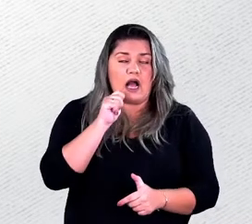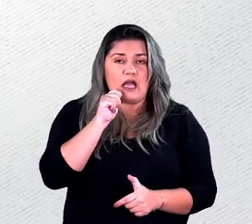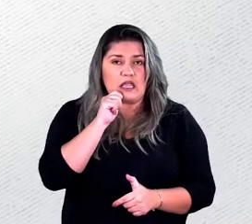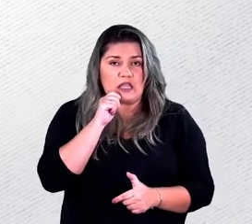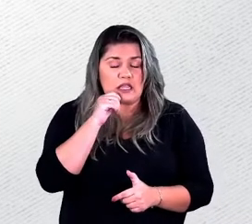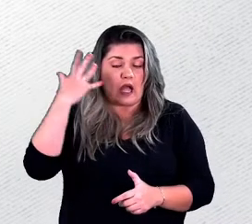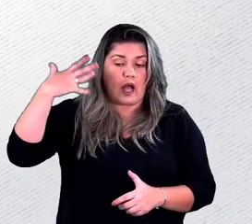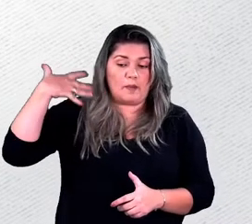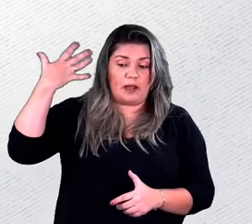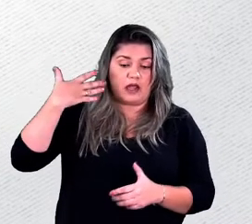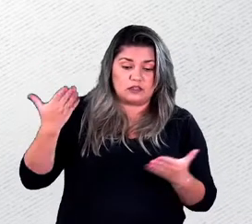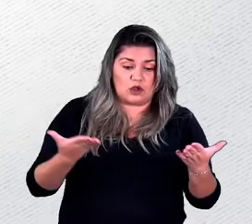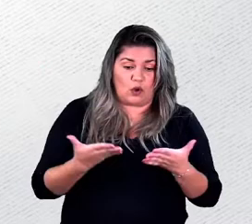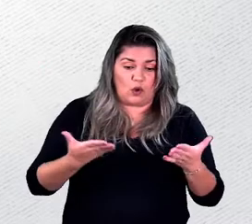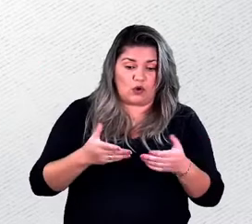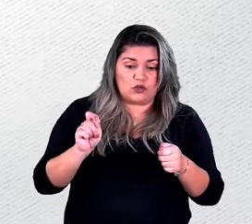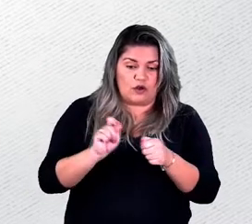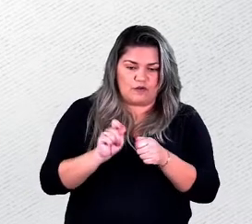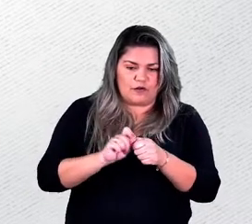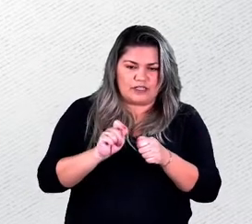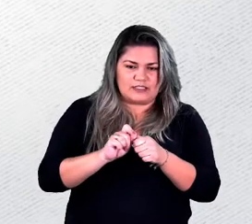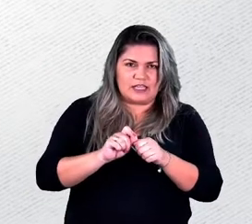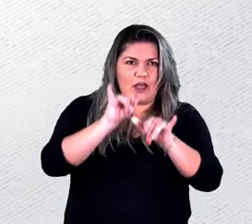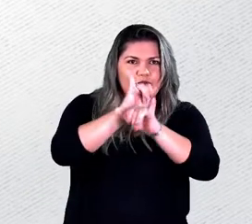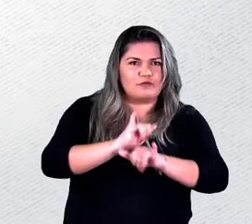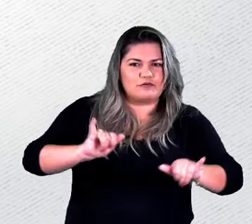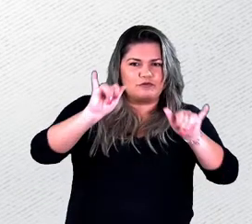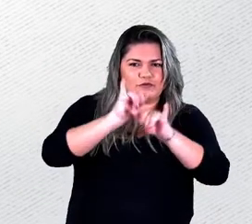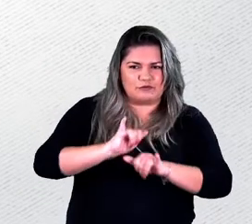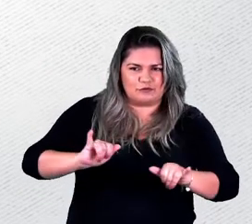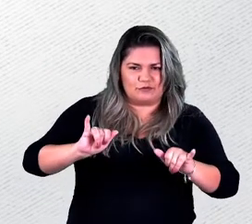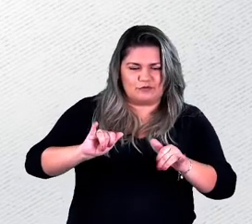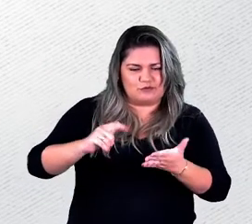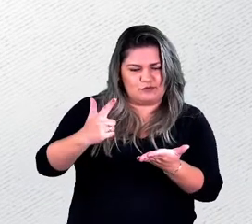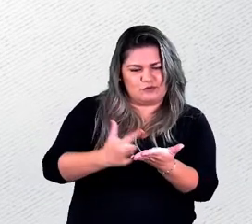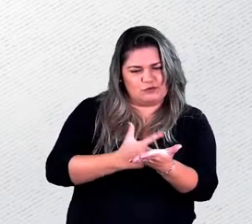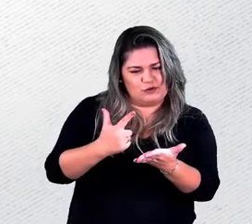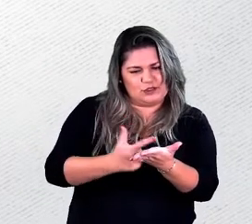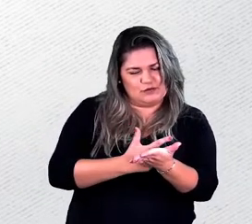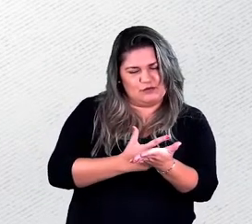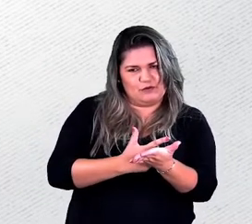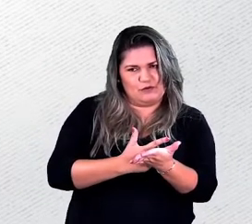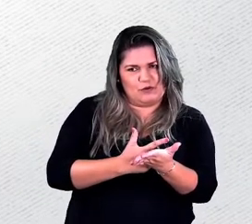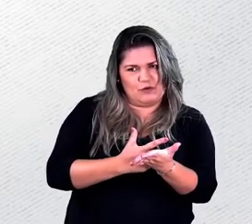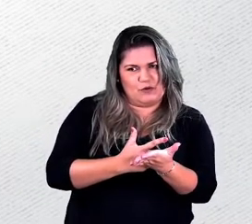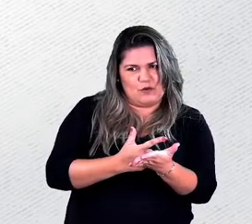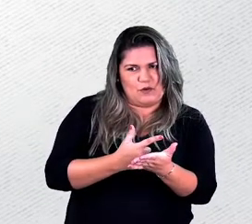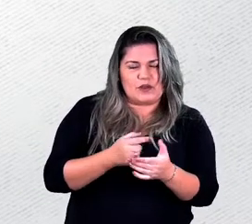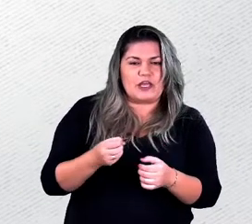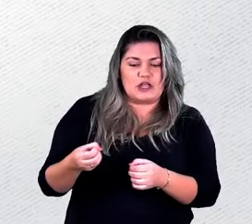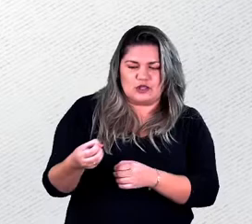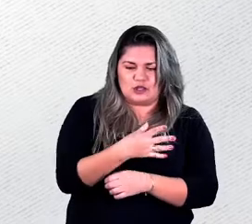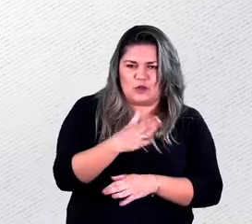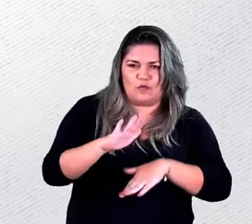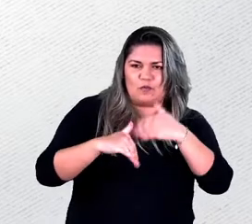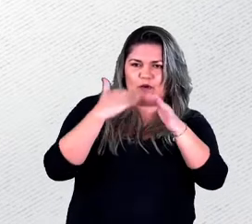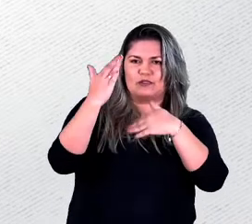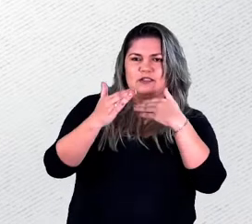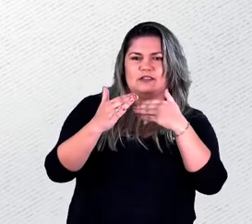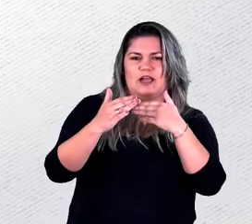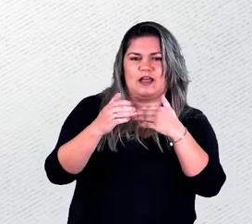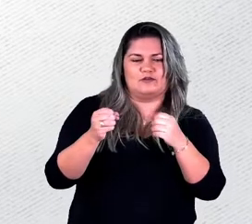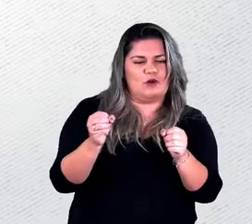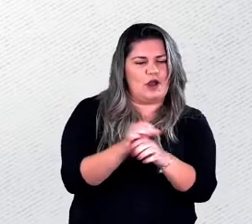também para o lançamento da obra recuperação empresarial e falência aspectos práticos um tema que